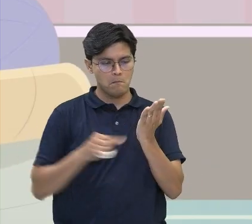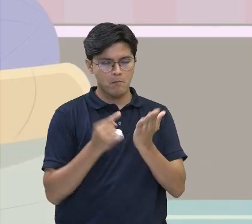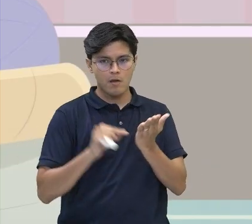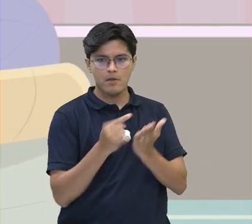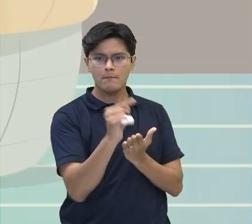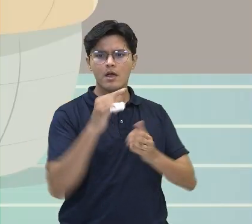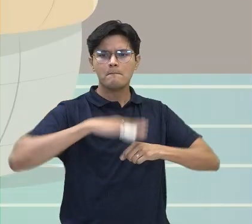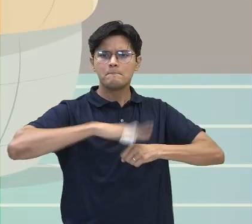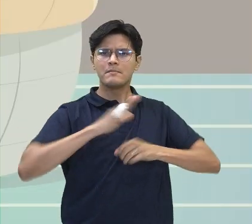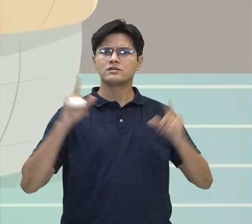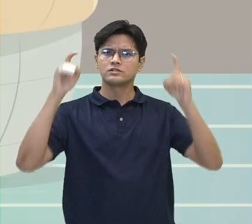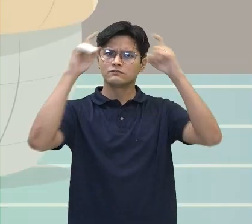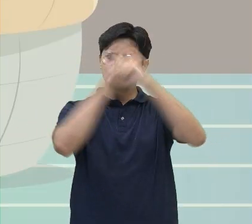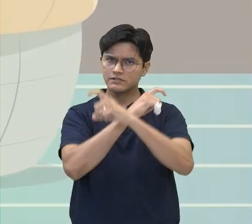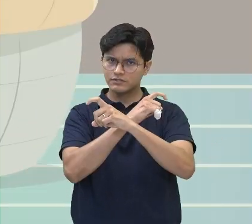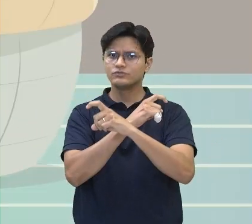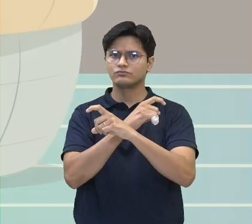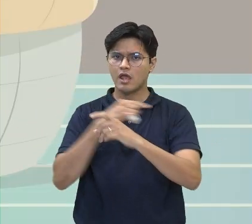aos vestidos.